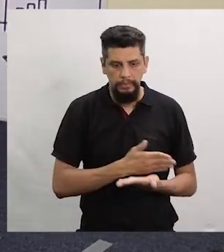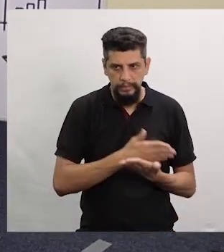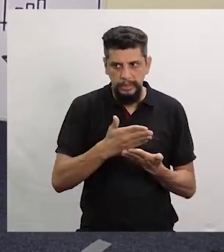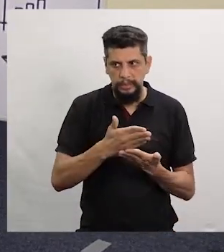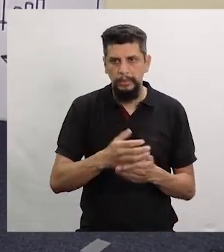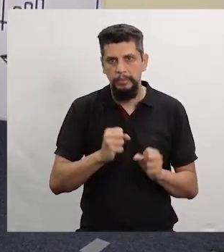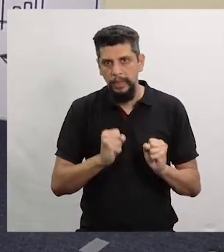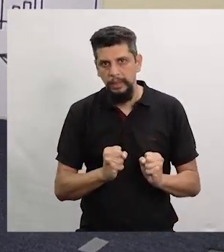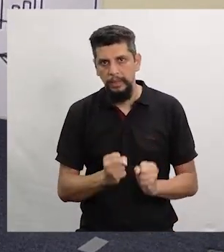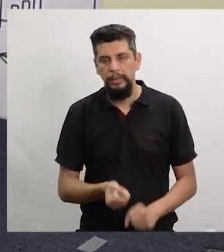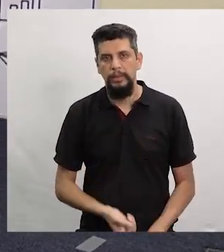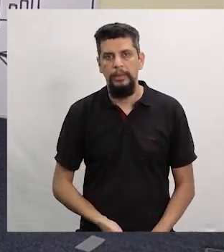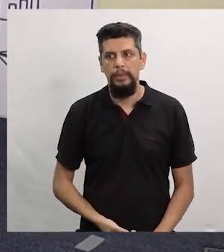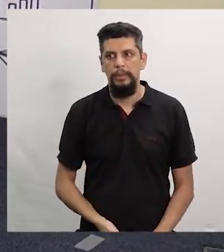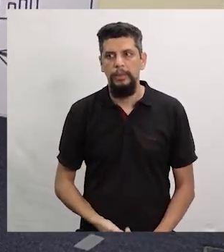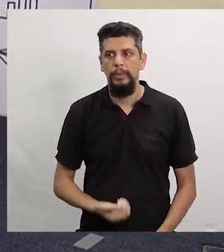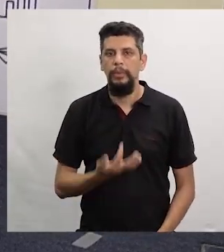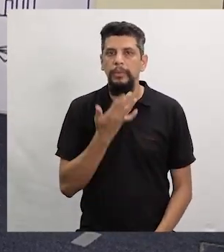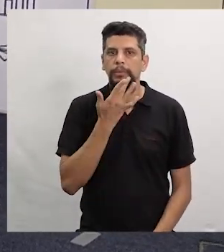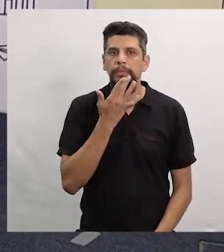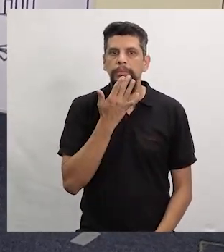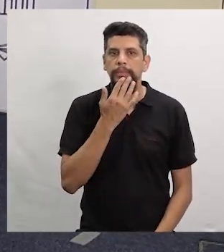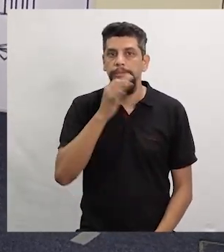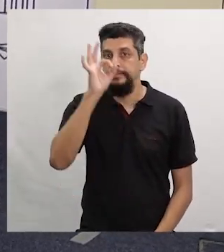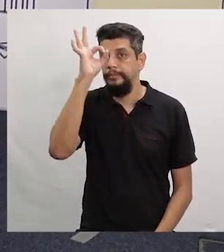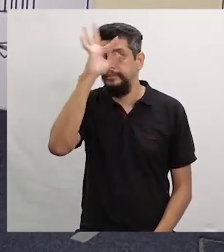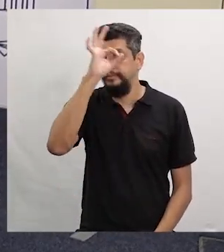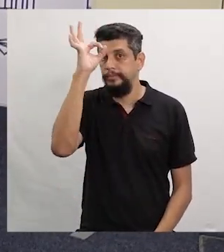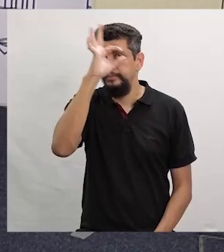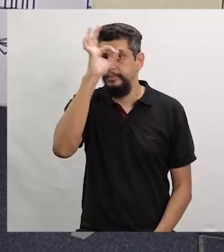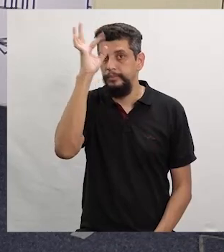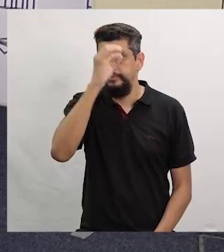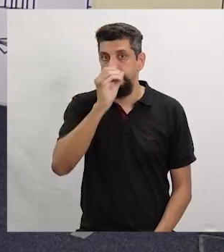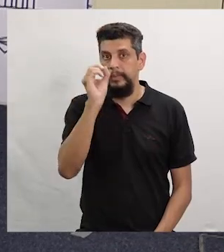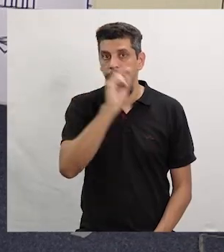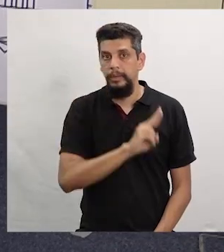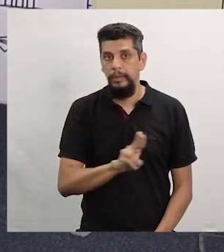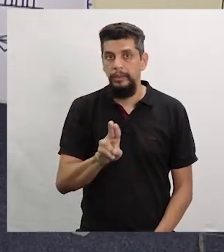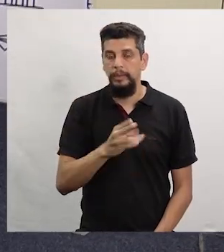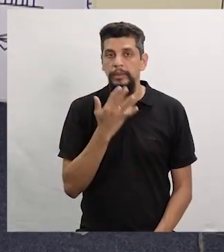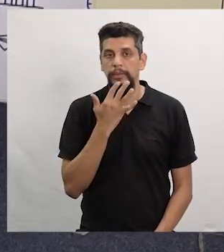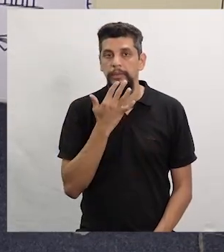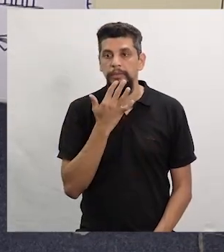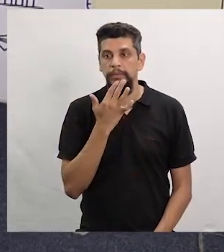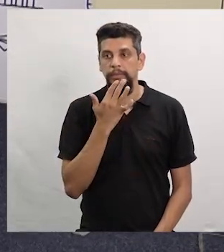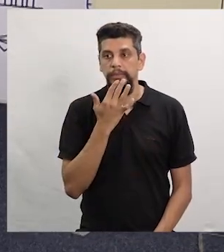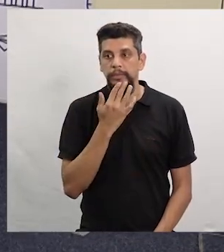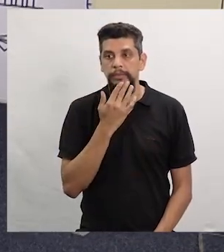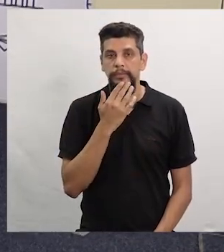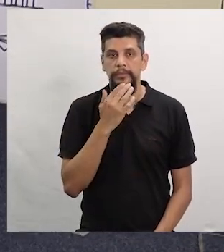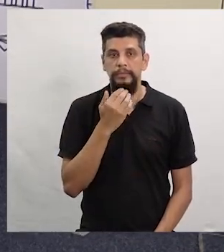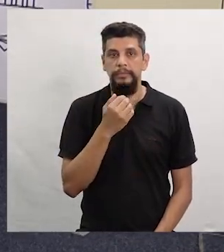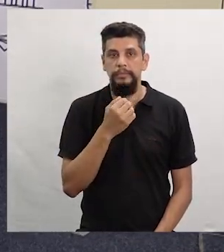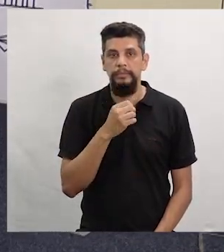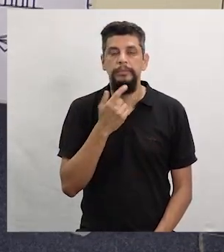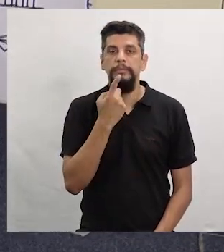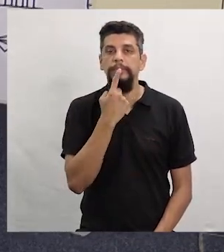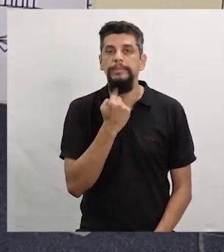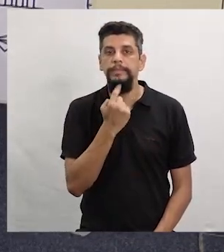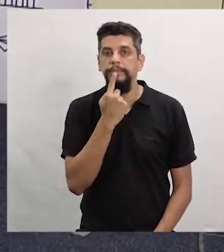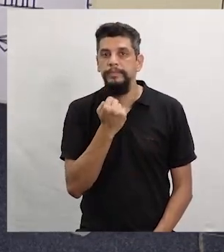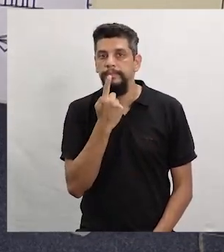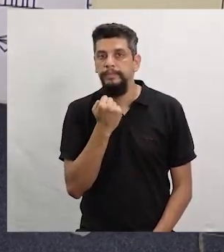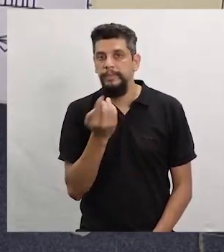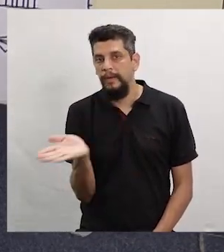posso jogar pode então vamos lá ou tem que sair cor verde ou tem que sair a cor